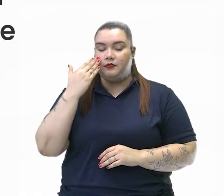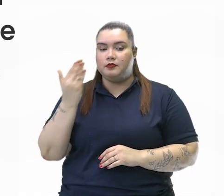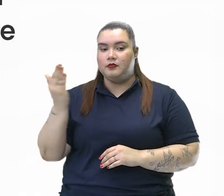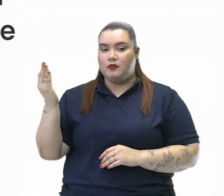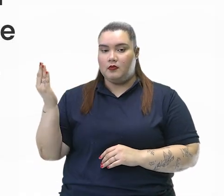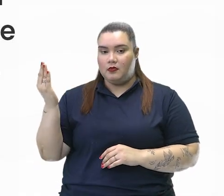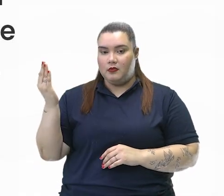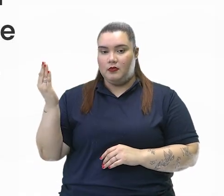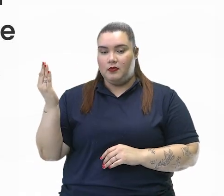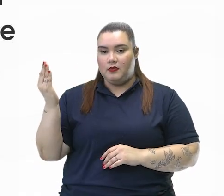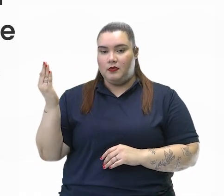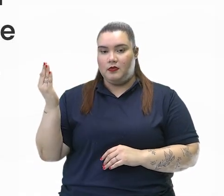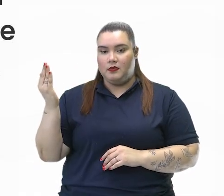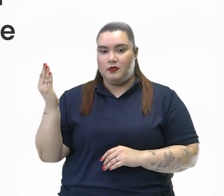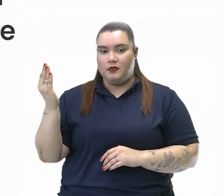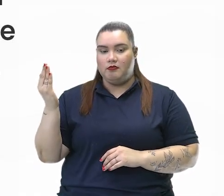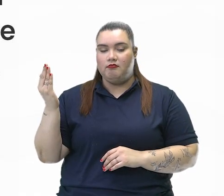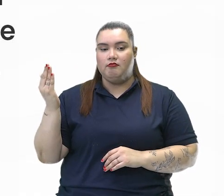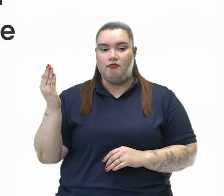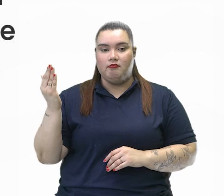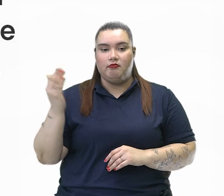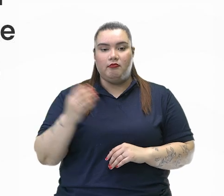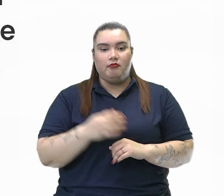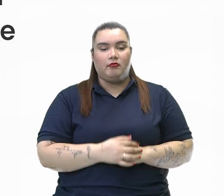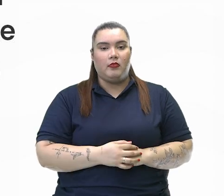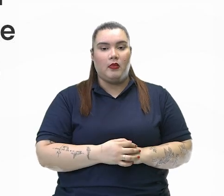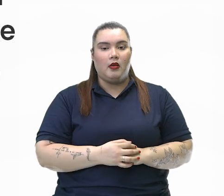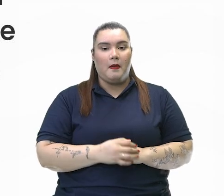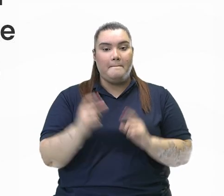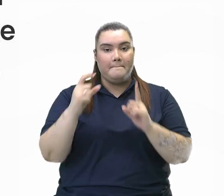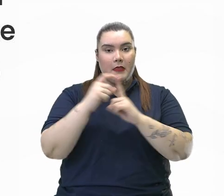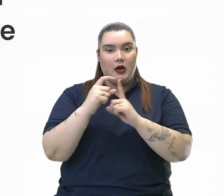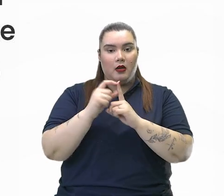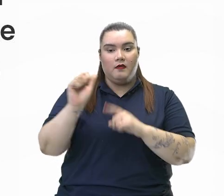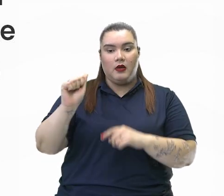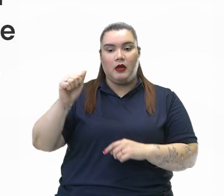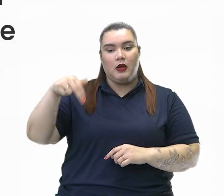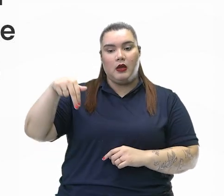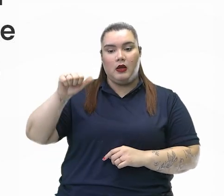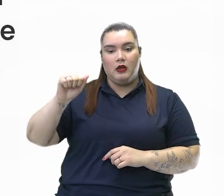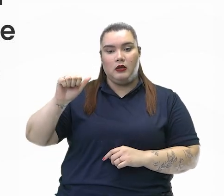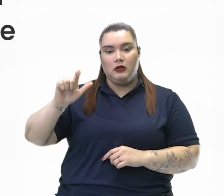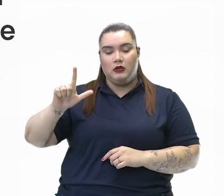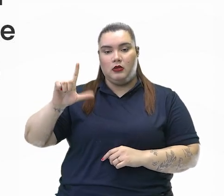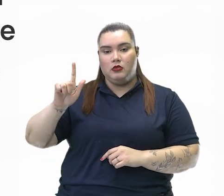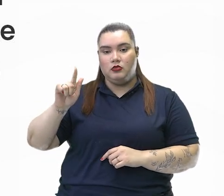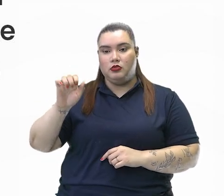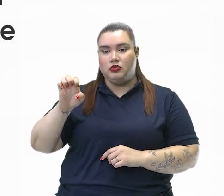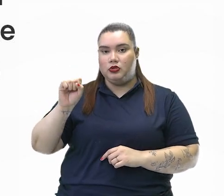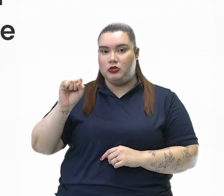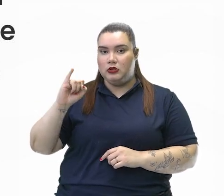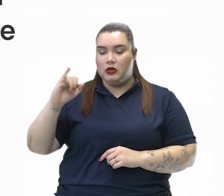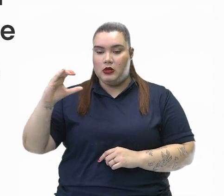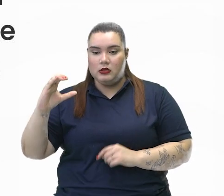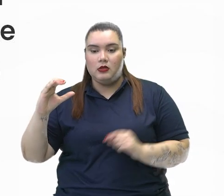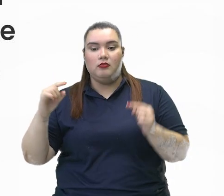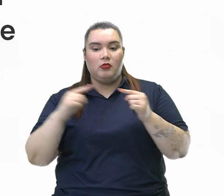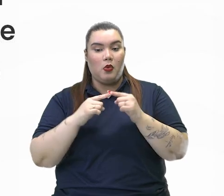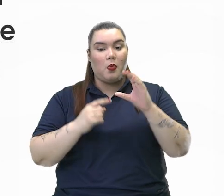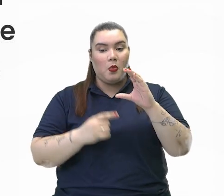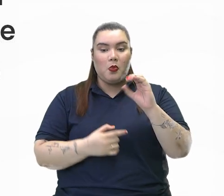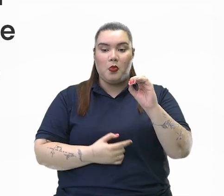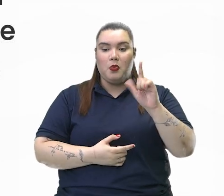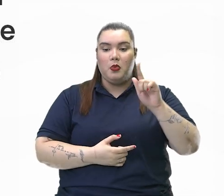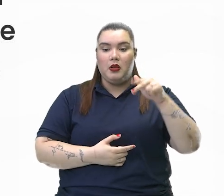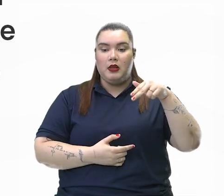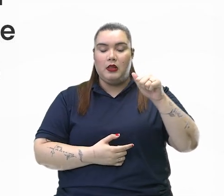Então, Medication Guide Analgesic. A palavrinha analgesic é uma palavra cognata até, né? Vocês já viram,